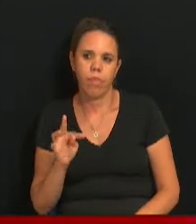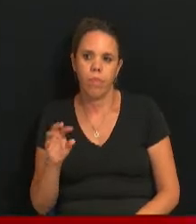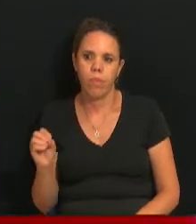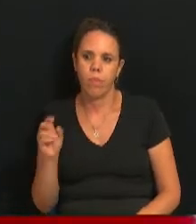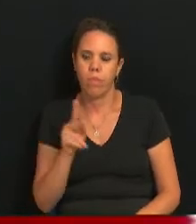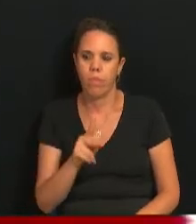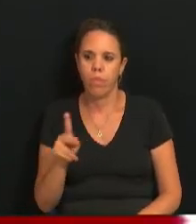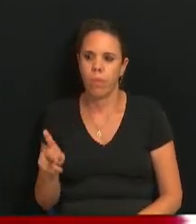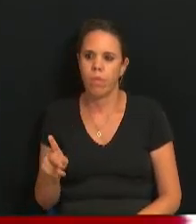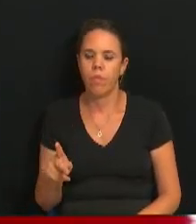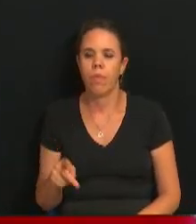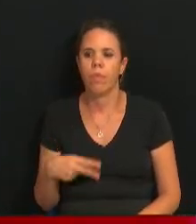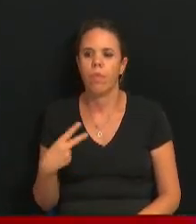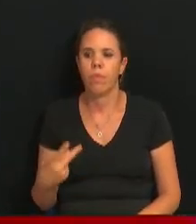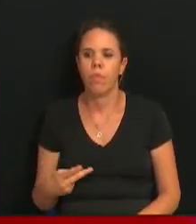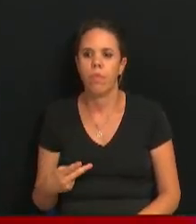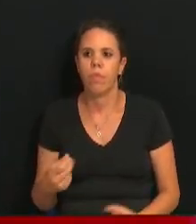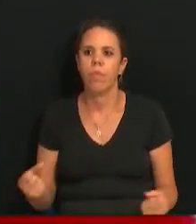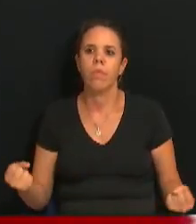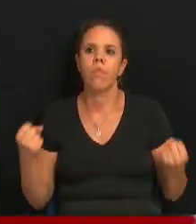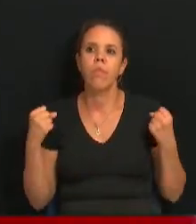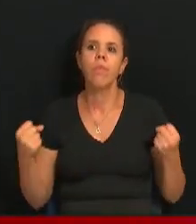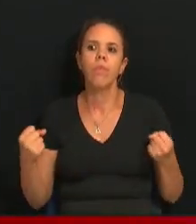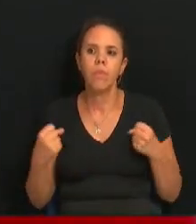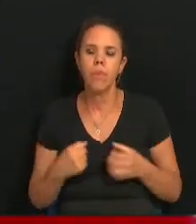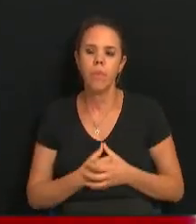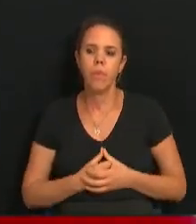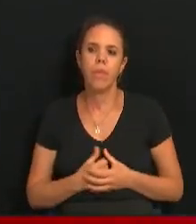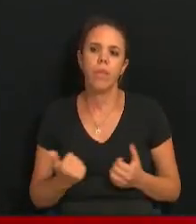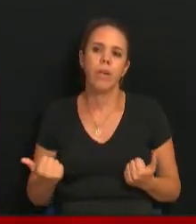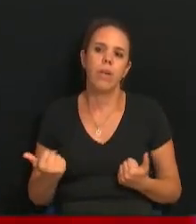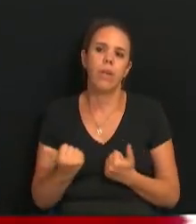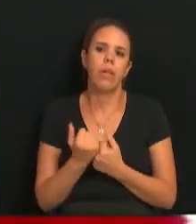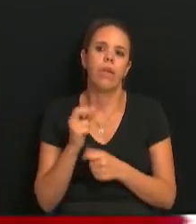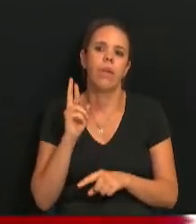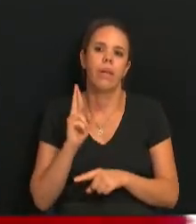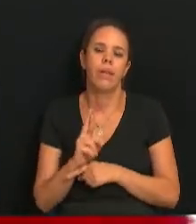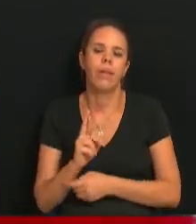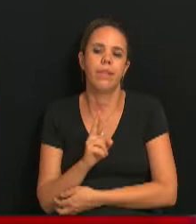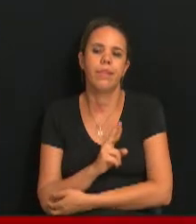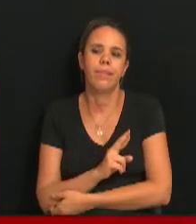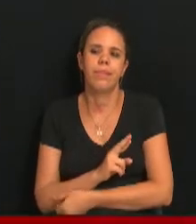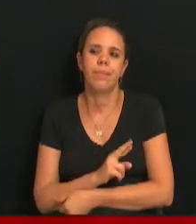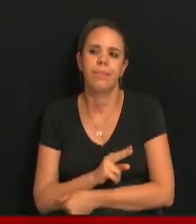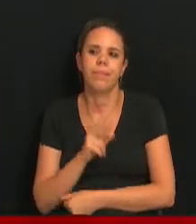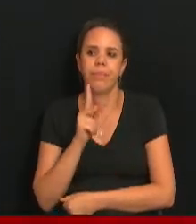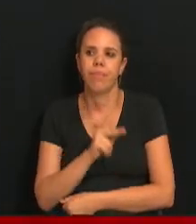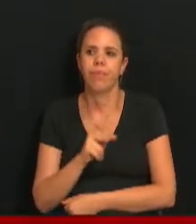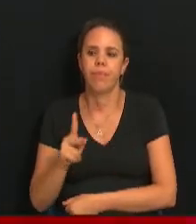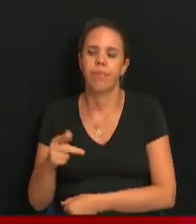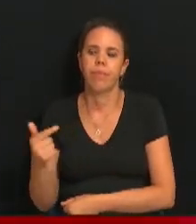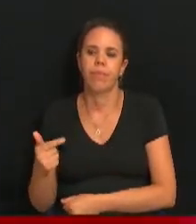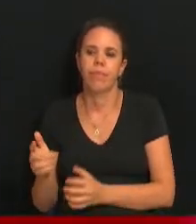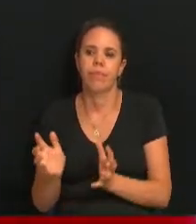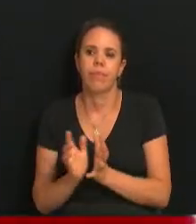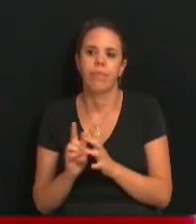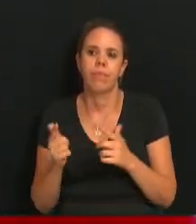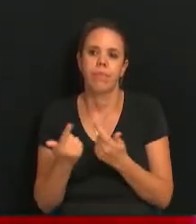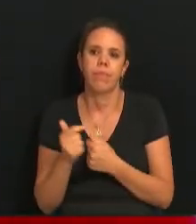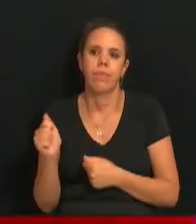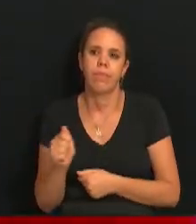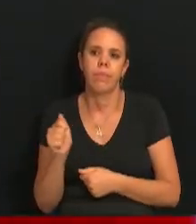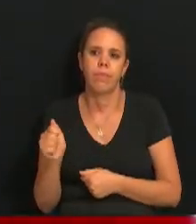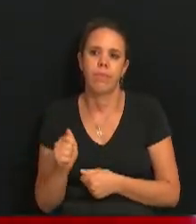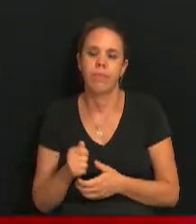adjunto 2 da Educação Física e represento aqui o grupo de professores adjuntos 2, tá, da Associação dos Professores